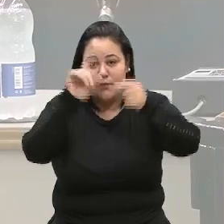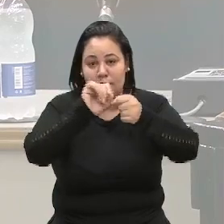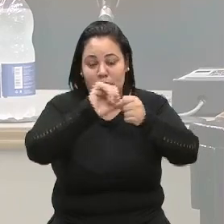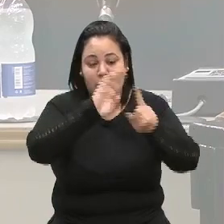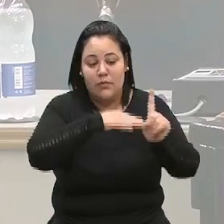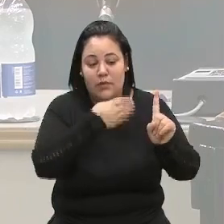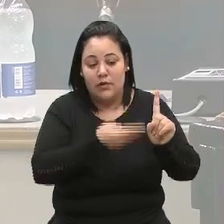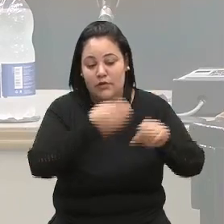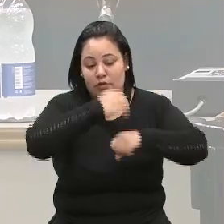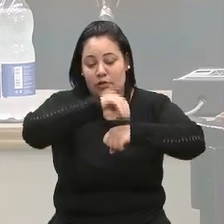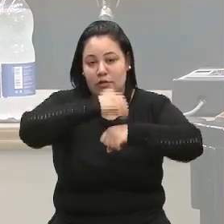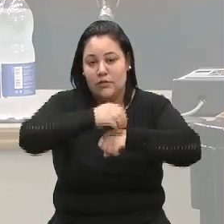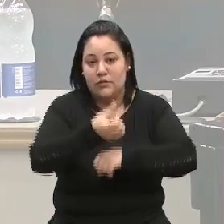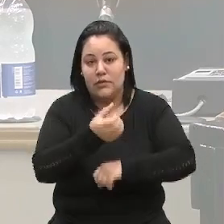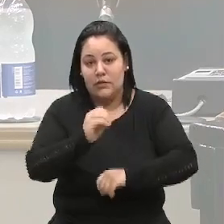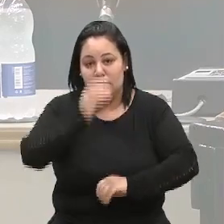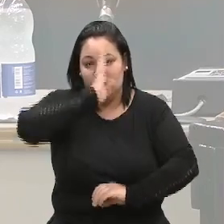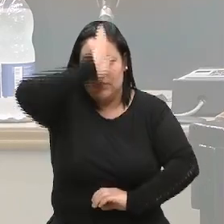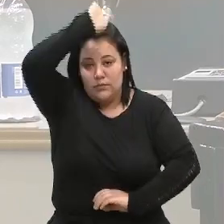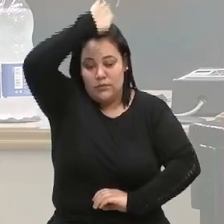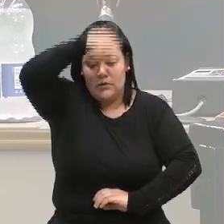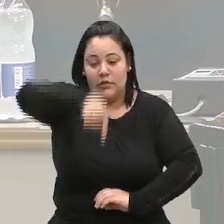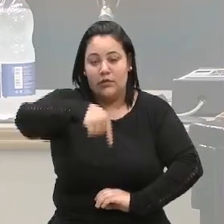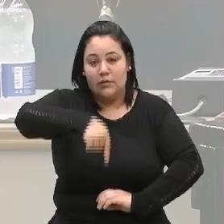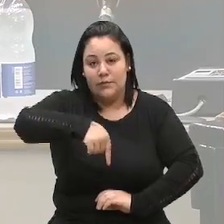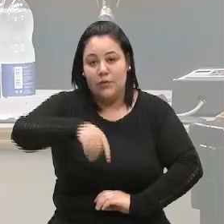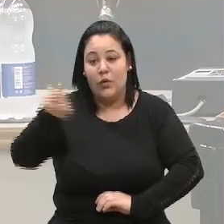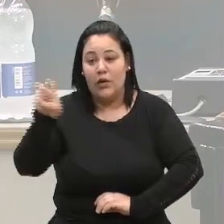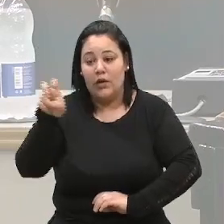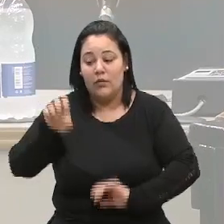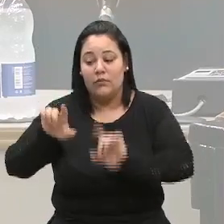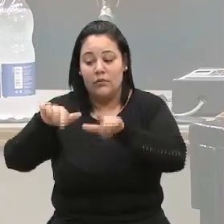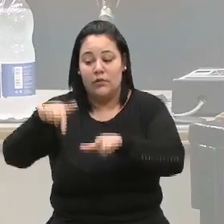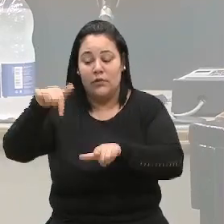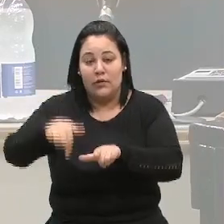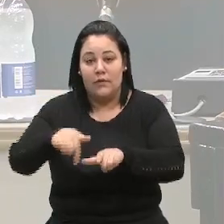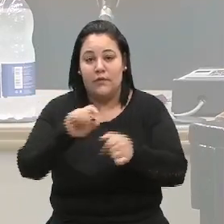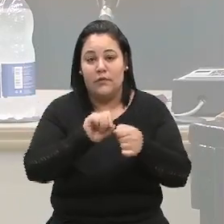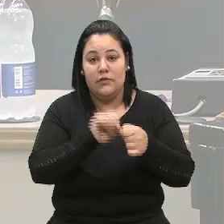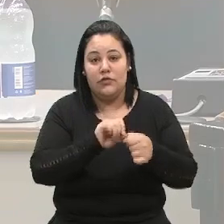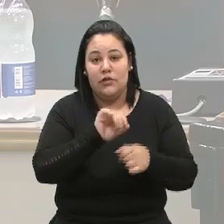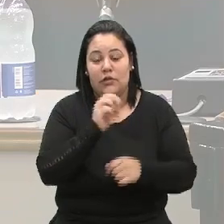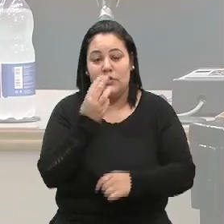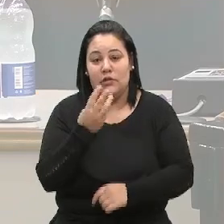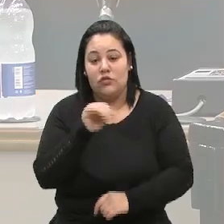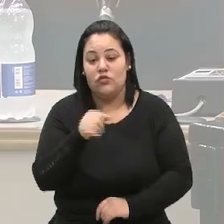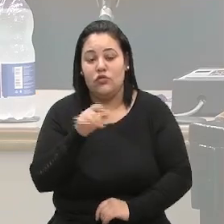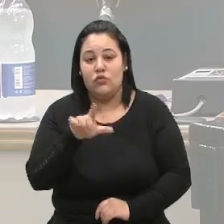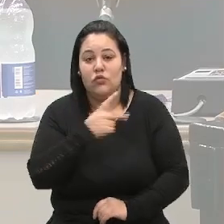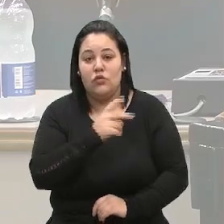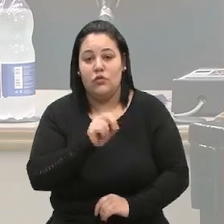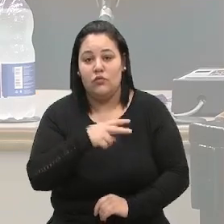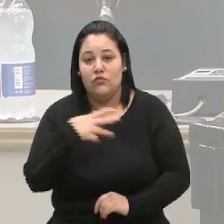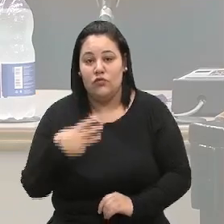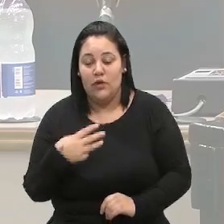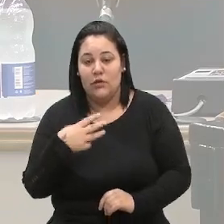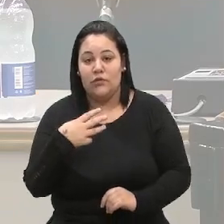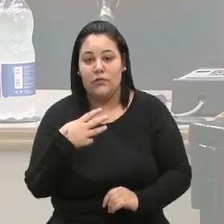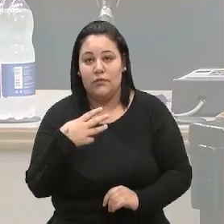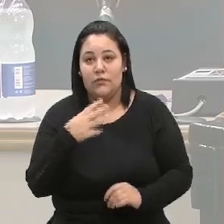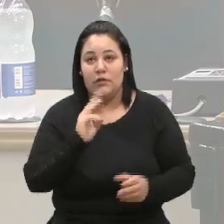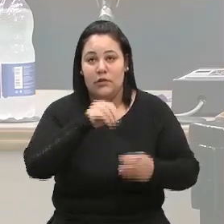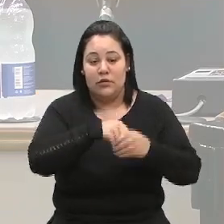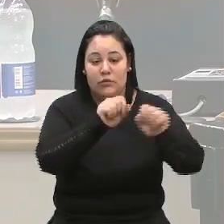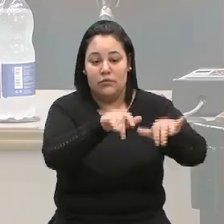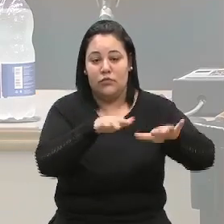Militar de Caxias do Sul, 5º BBM, a ser realizada no dia 3 de julho de 2024, na Sala das Sessões Deputado